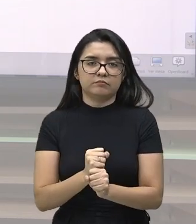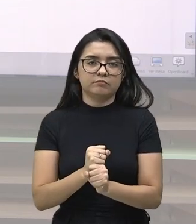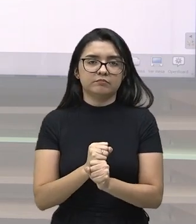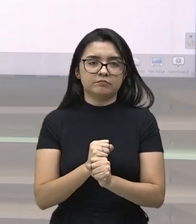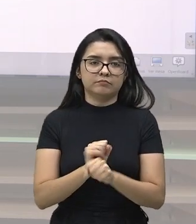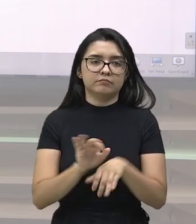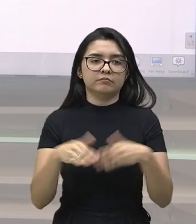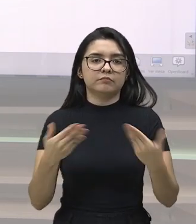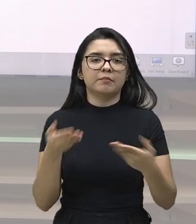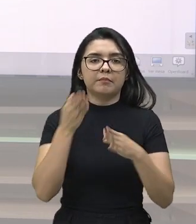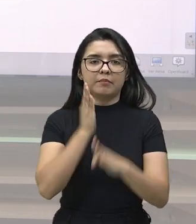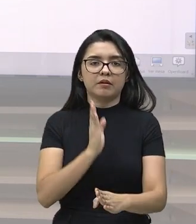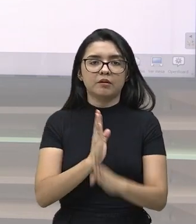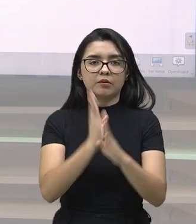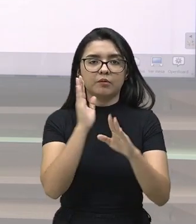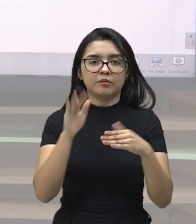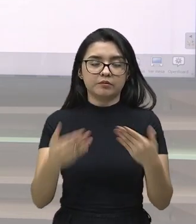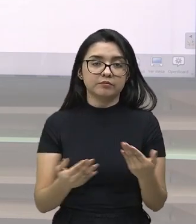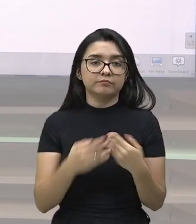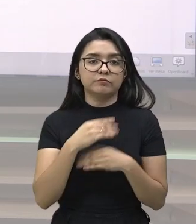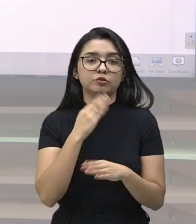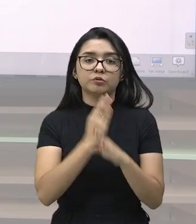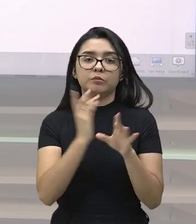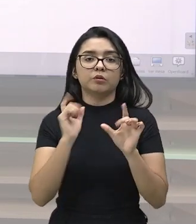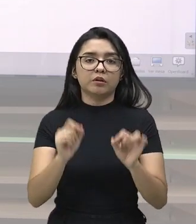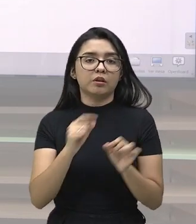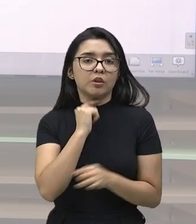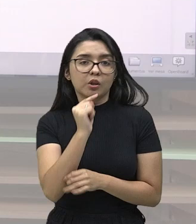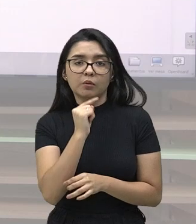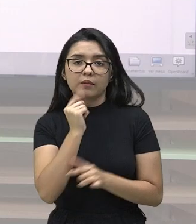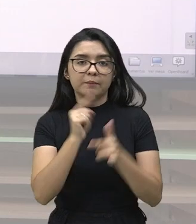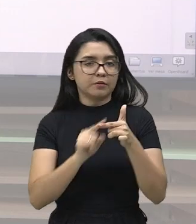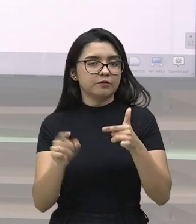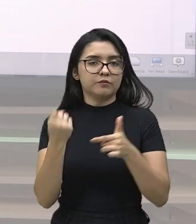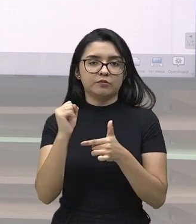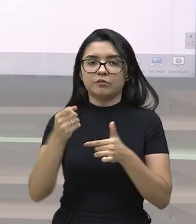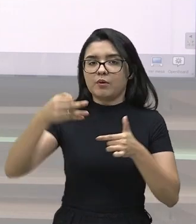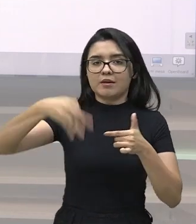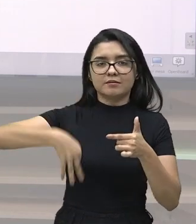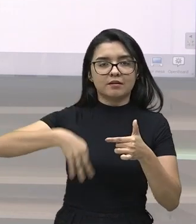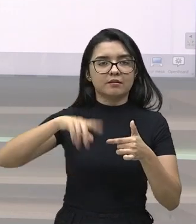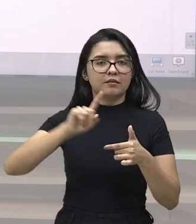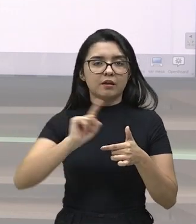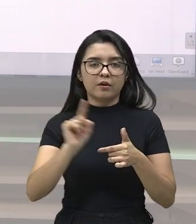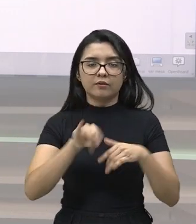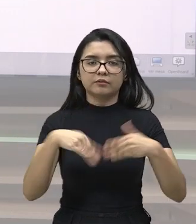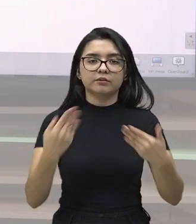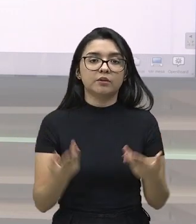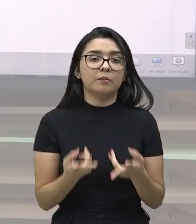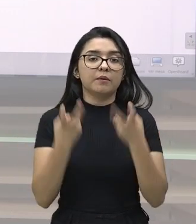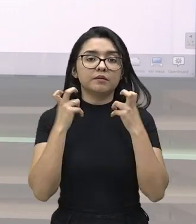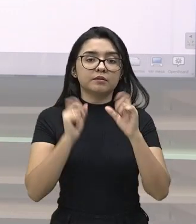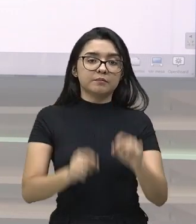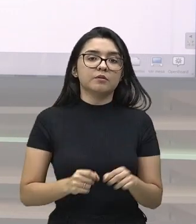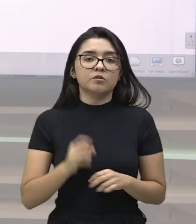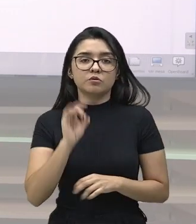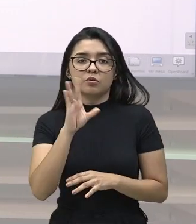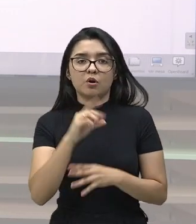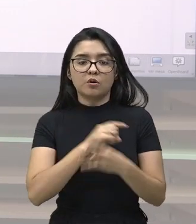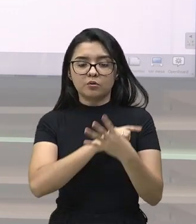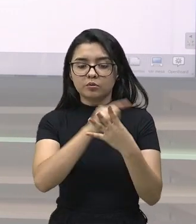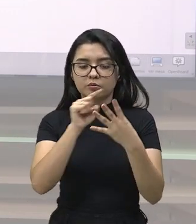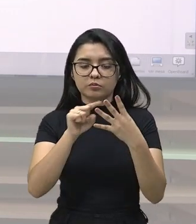2.108.550, dividir por 8 e descobrir que essa divisão não é exata. Então, a gente só olha lá para os 3